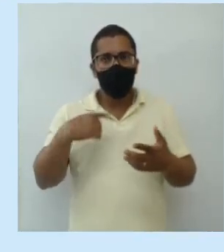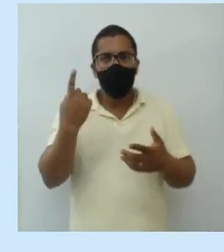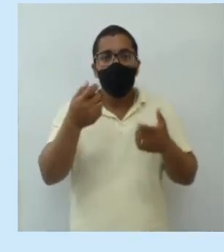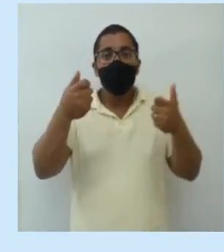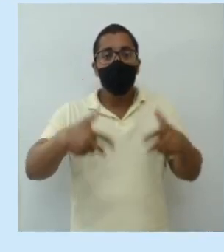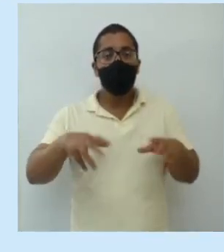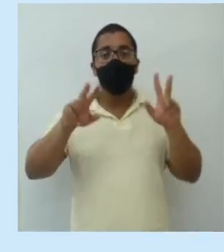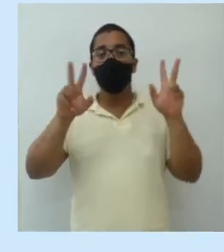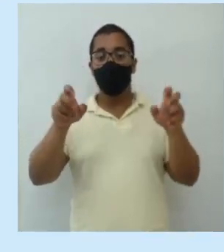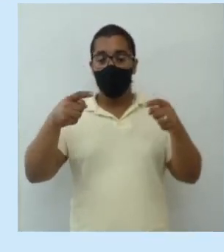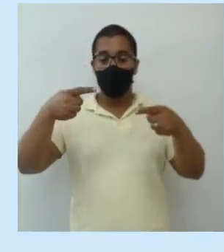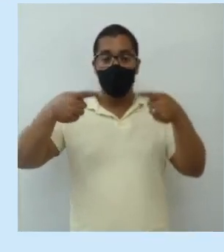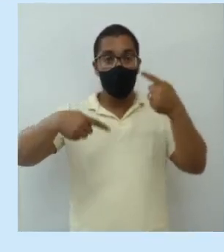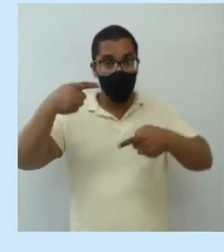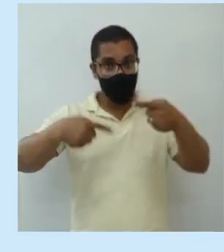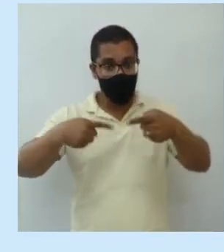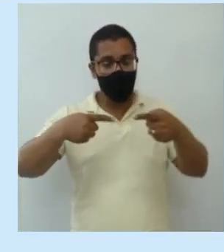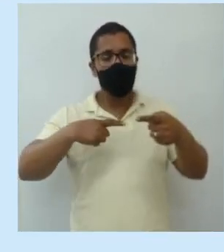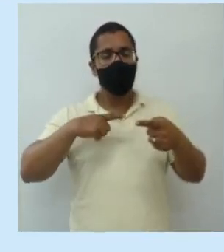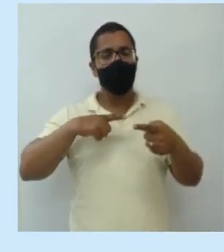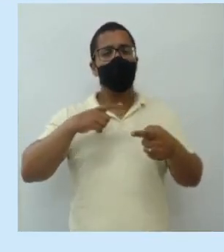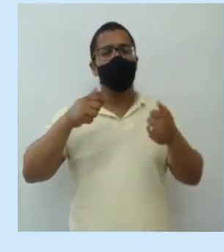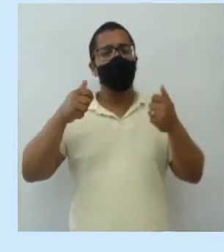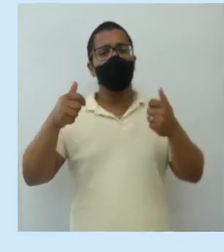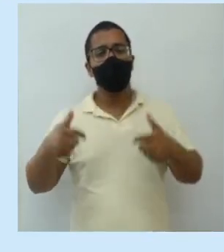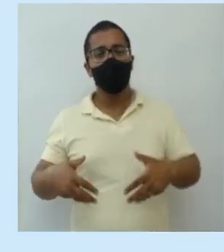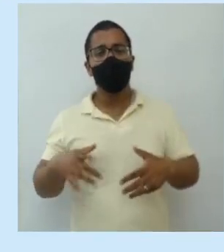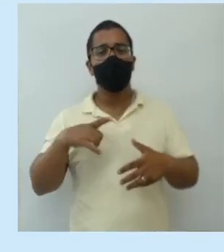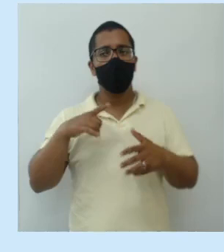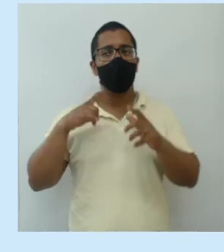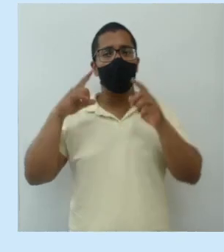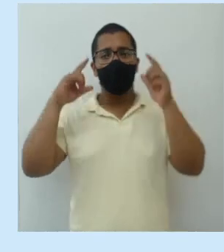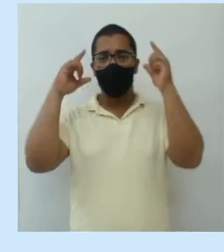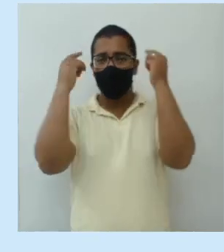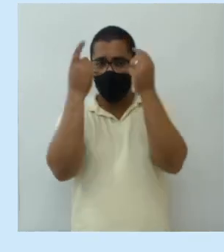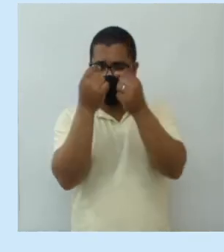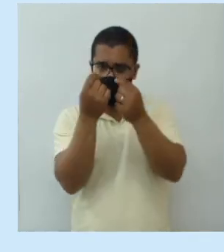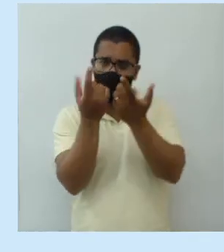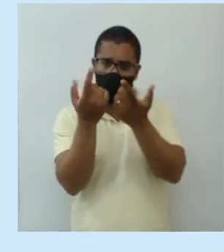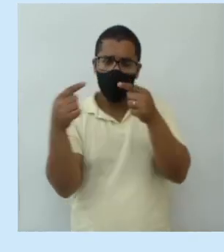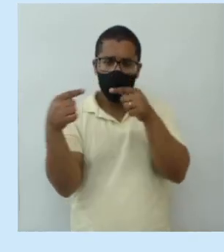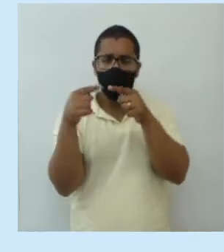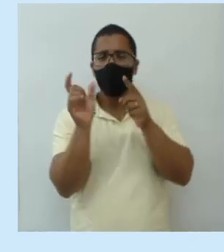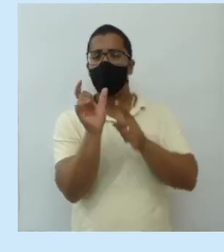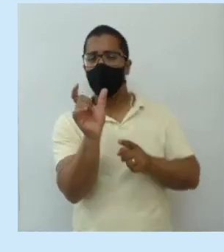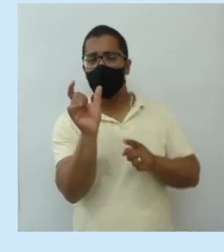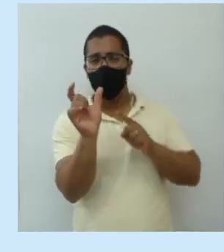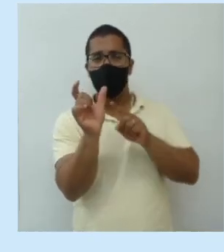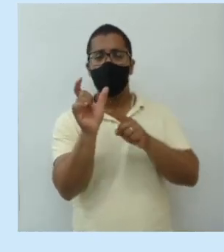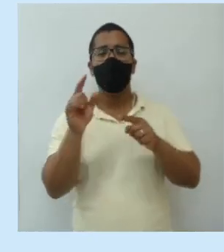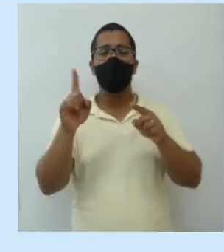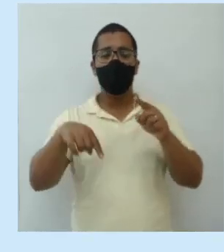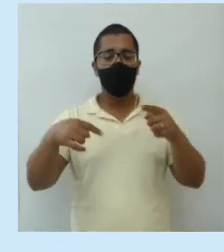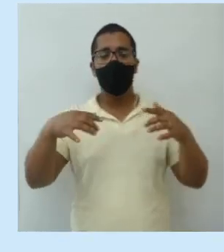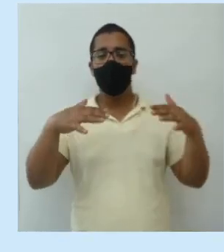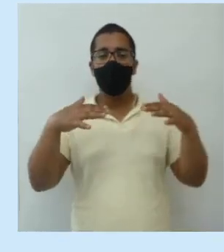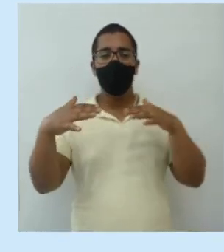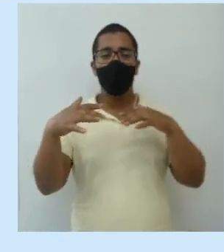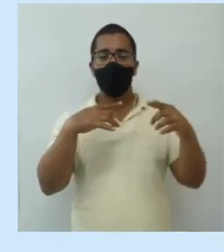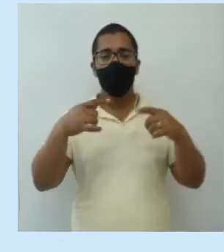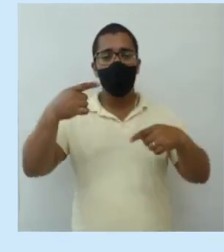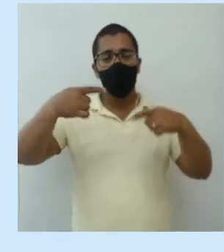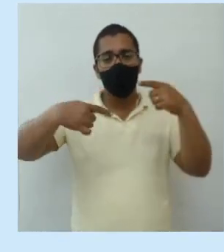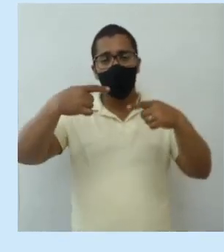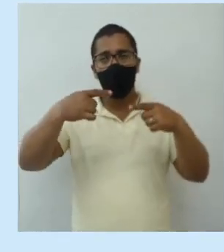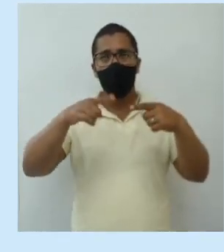nós estamos falando de uma palavra que etimologicamente vem da Grécia Antiga, certo? E que significa discutir as questões da